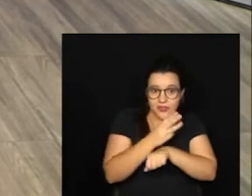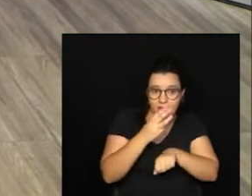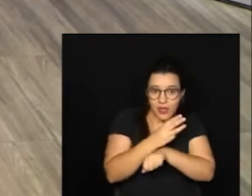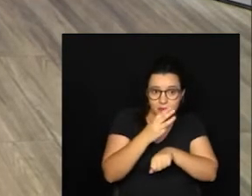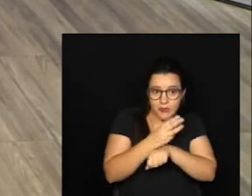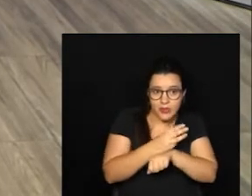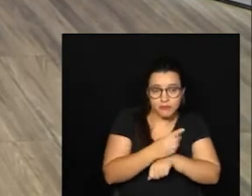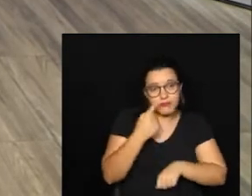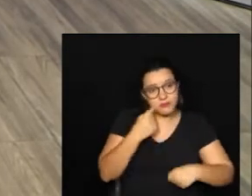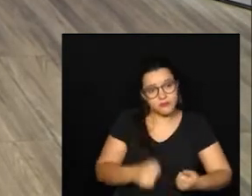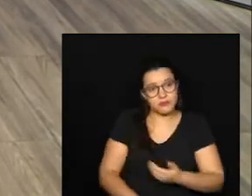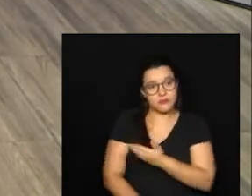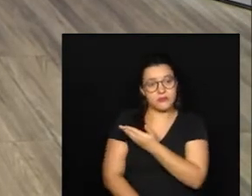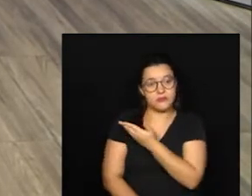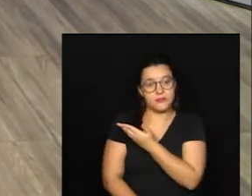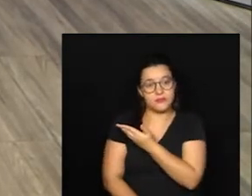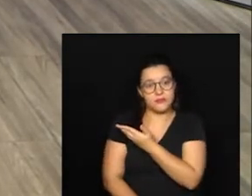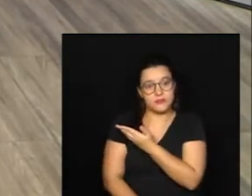DDD,